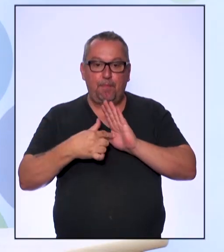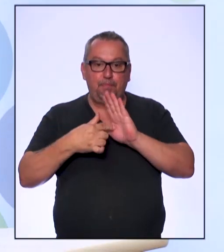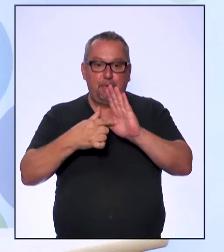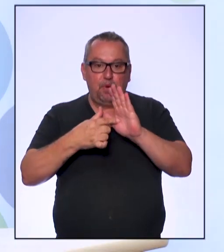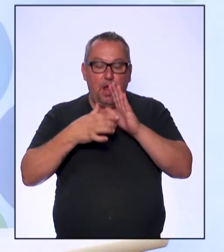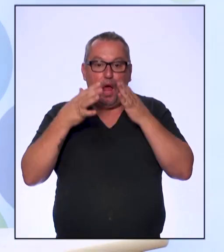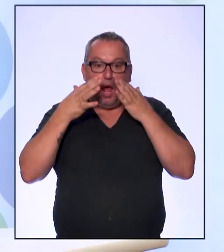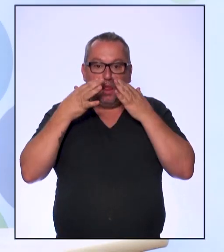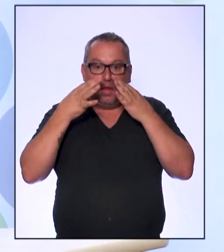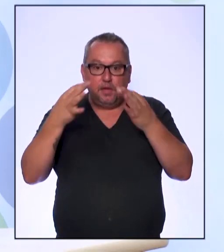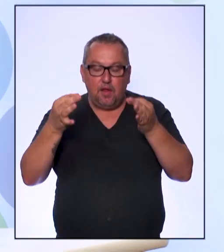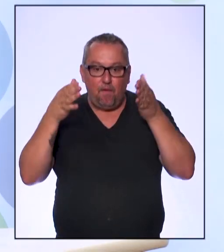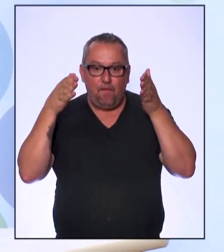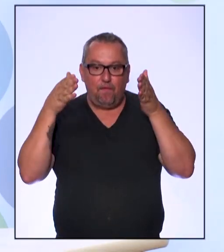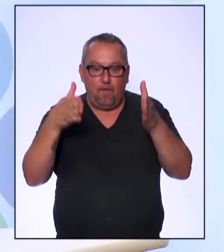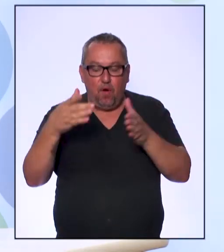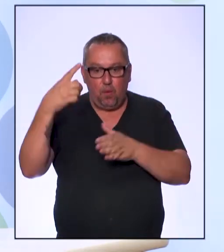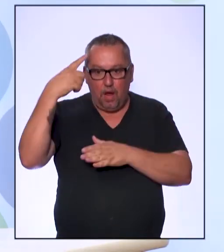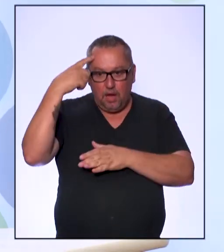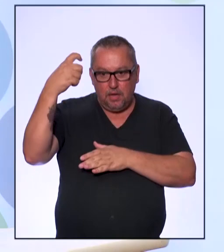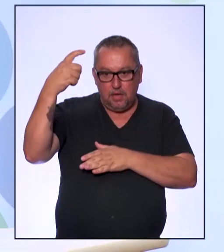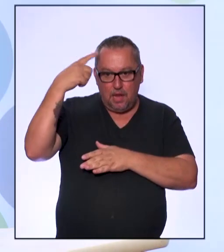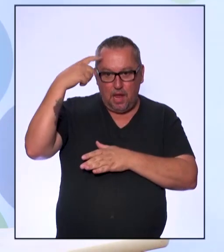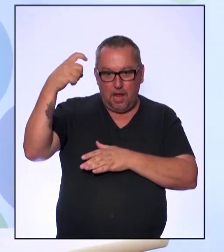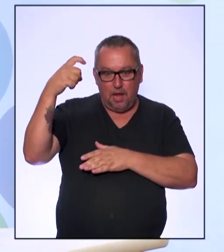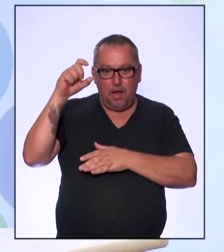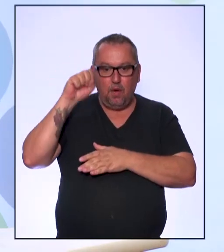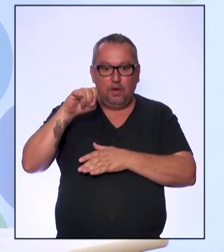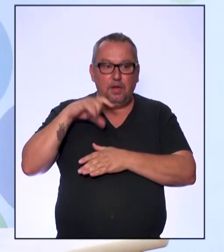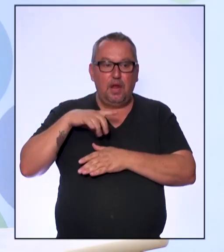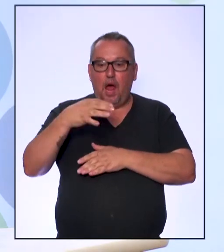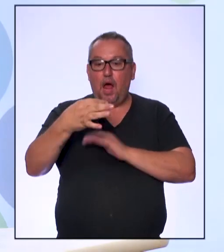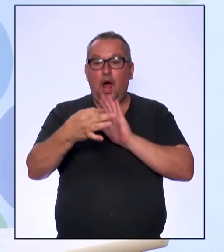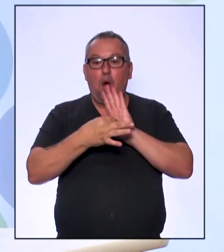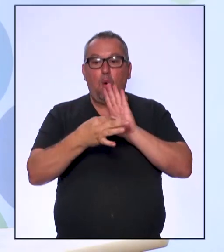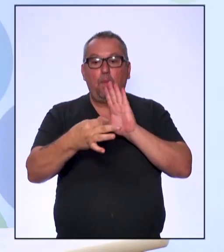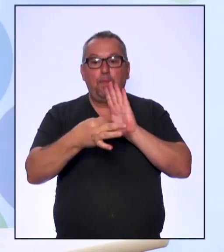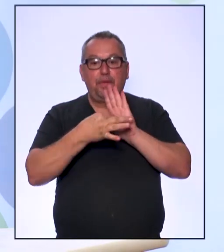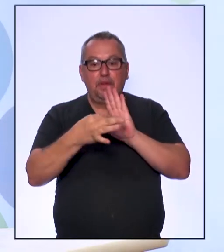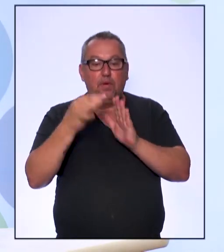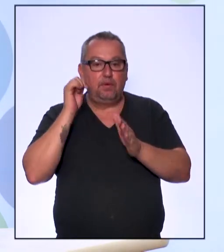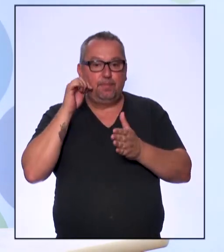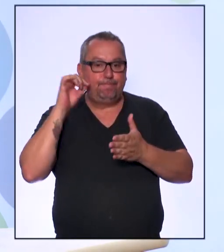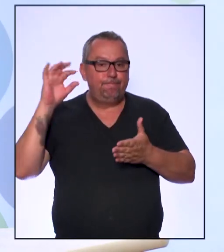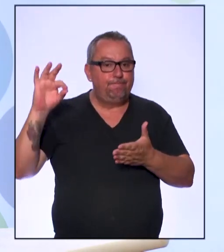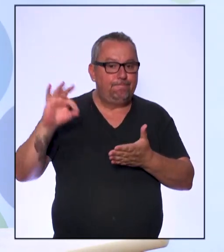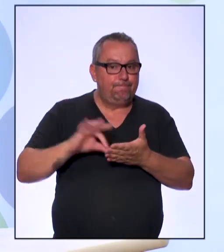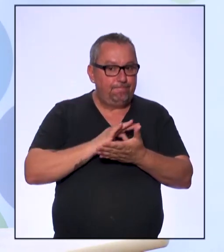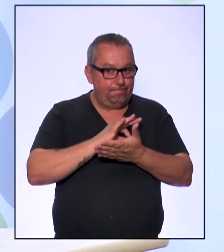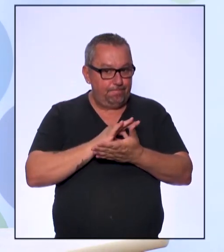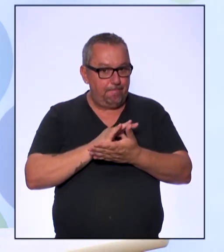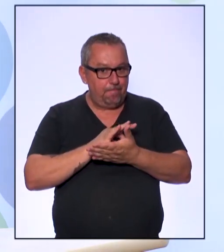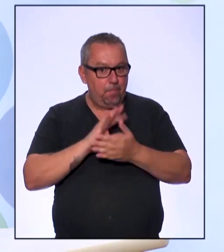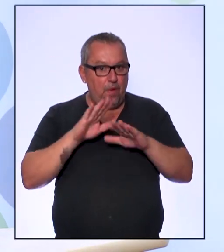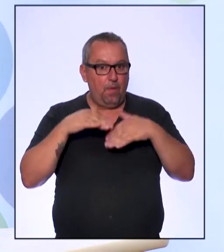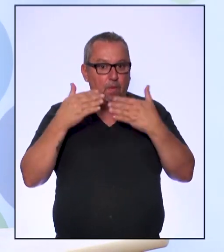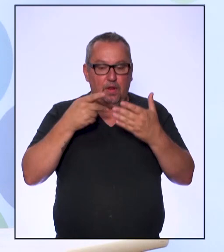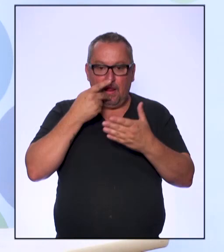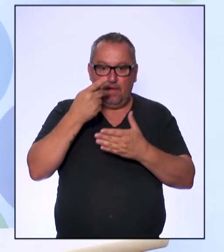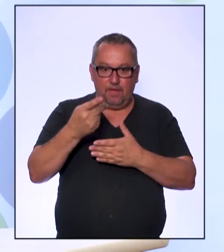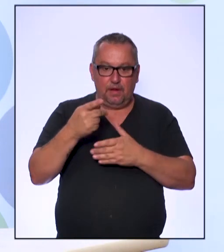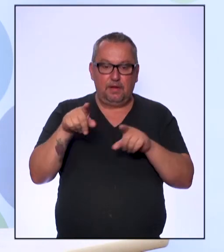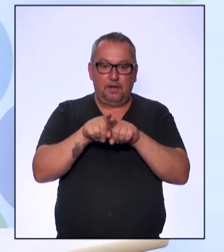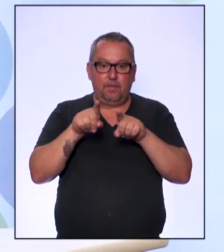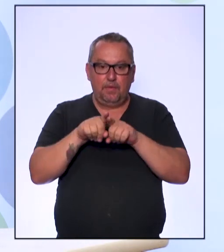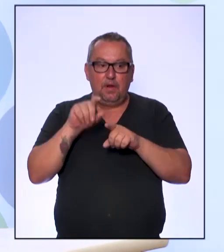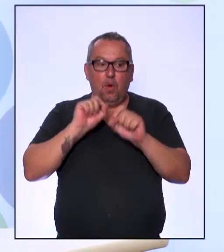a ideia, realçar o que está realmente a opinião da autora. Então, foi esse realce, quando ela fala, segundo o velho